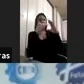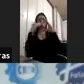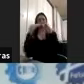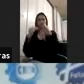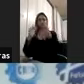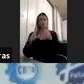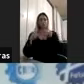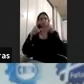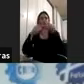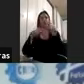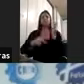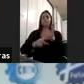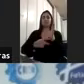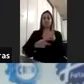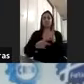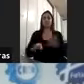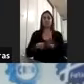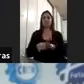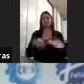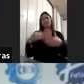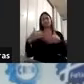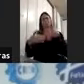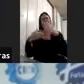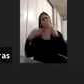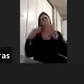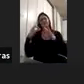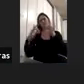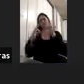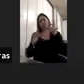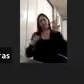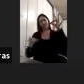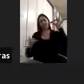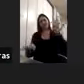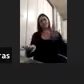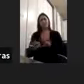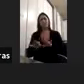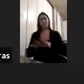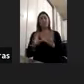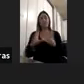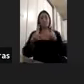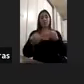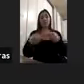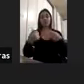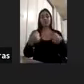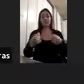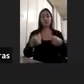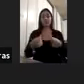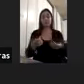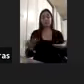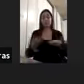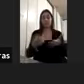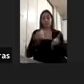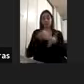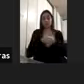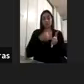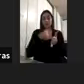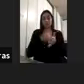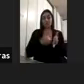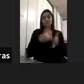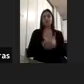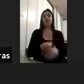trabalhadores. Isso vai. Coisa que mostra essa batalha para ganhar narrativa